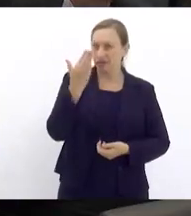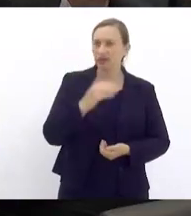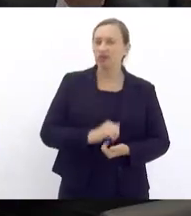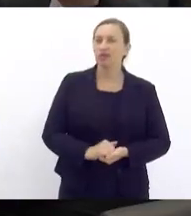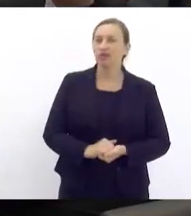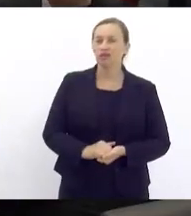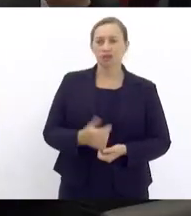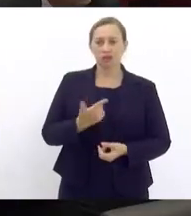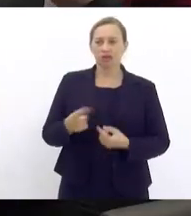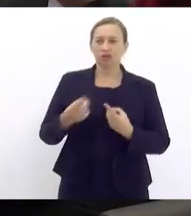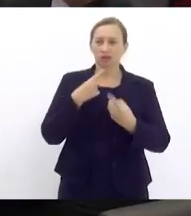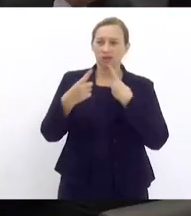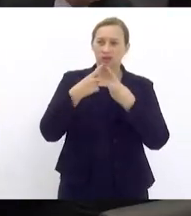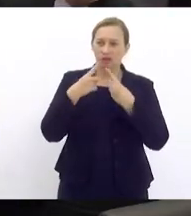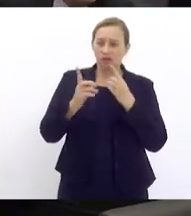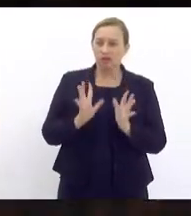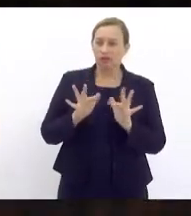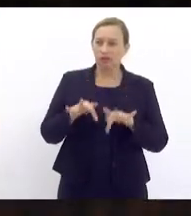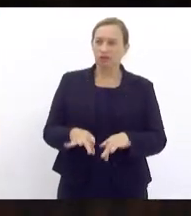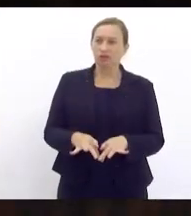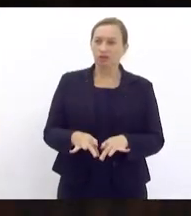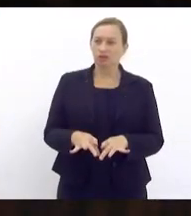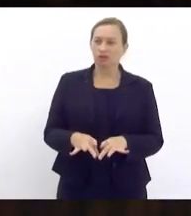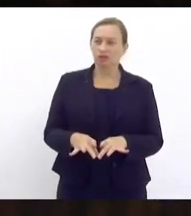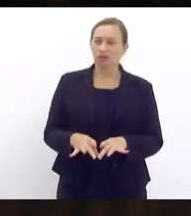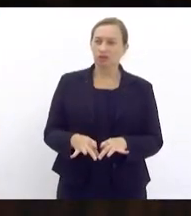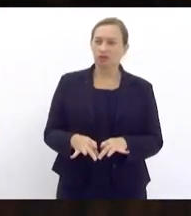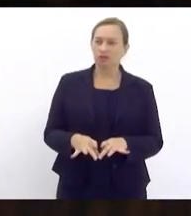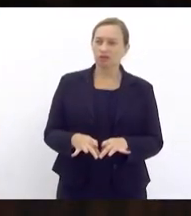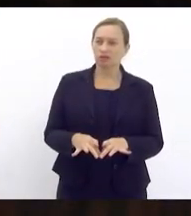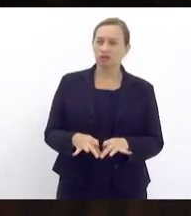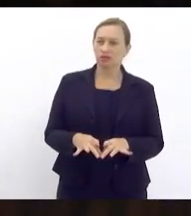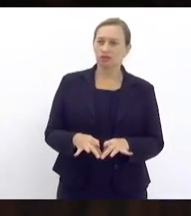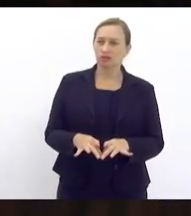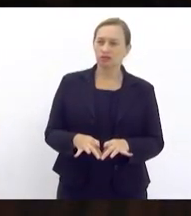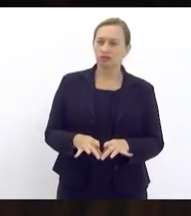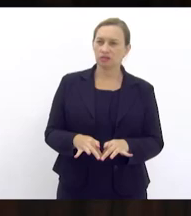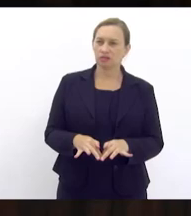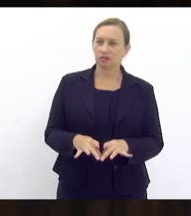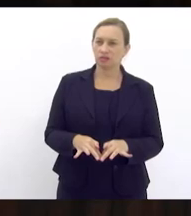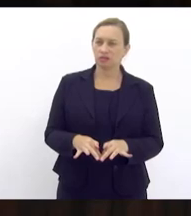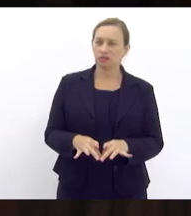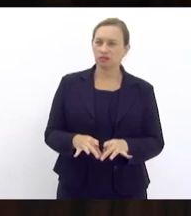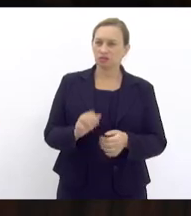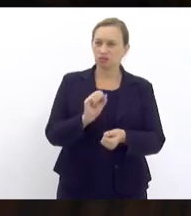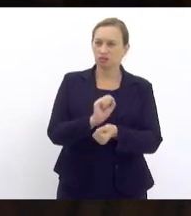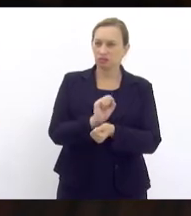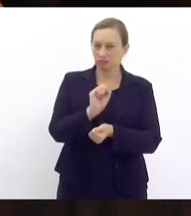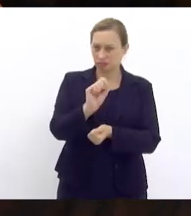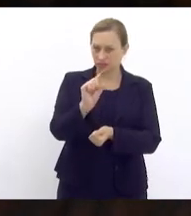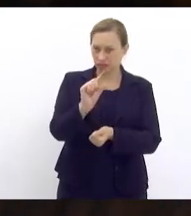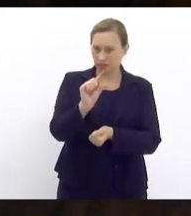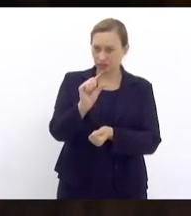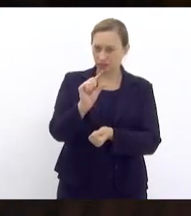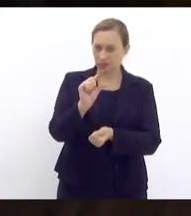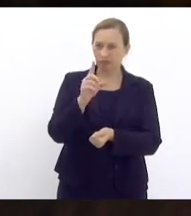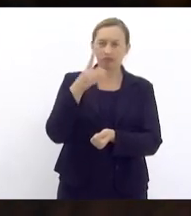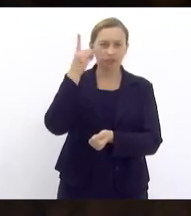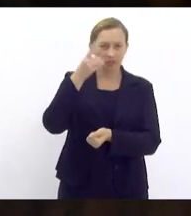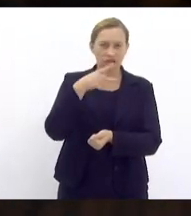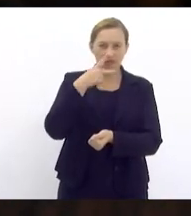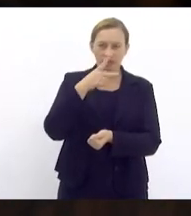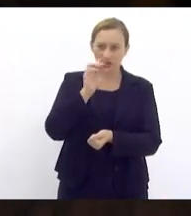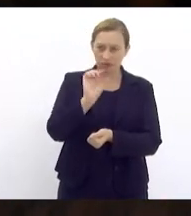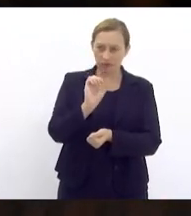não havendo mais Quem Queira discutir encerrada a discussão em volta só terminar de cantar aqui deputada Érica